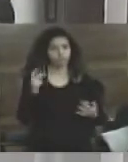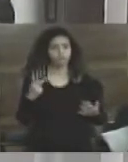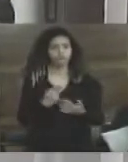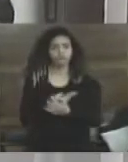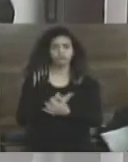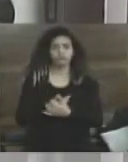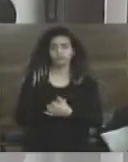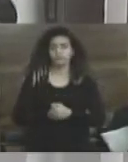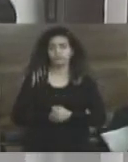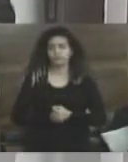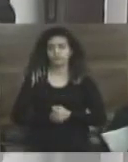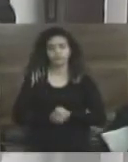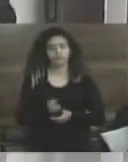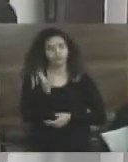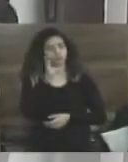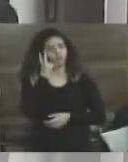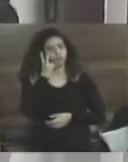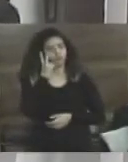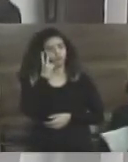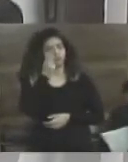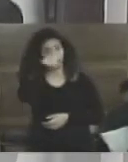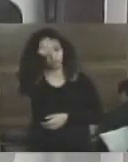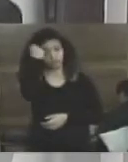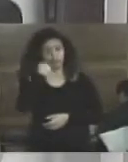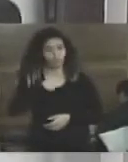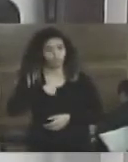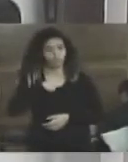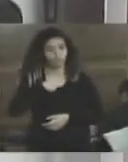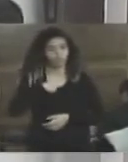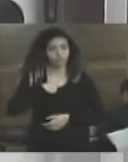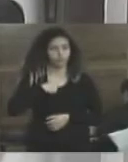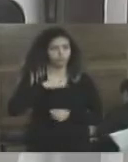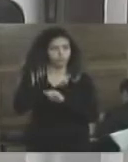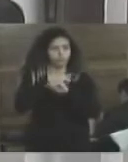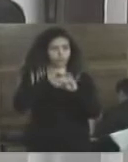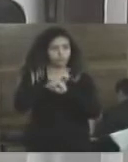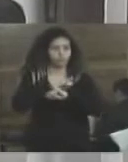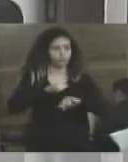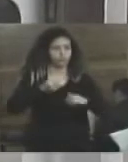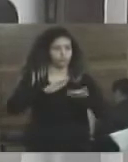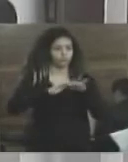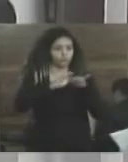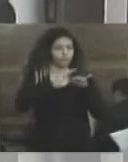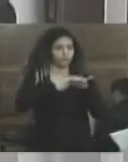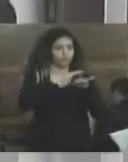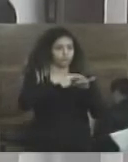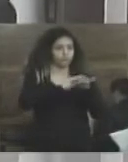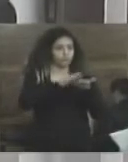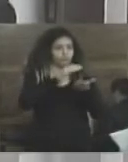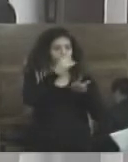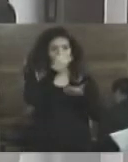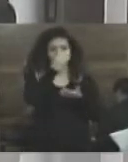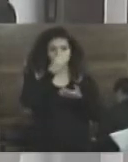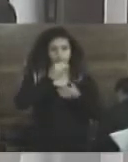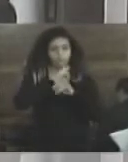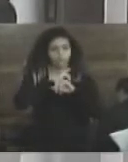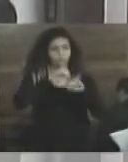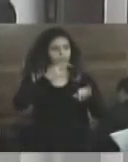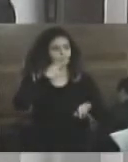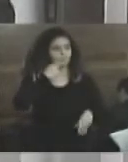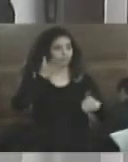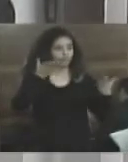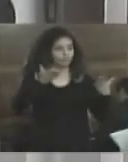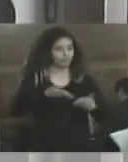né? O vereador, ex-vereador Chapinha até tem divulgado aí um panfleto, né, vereador, onde o senhor fala que